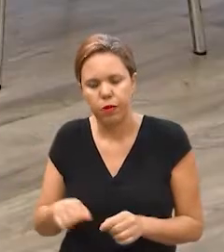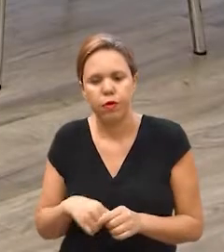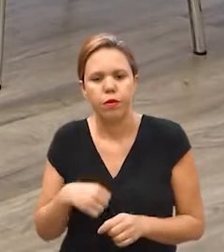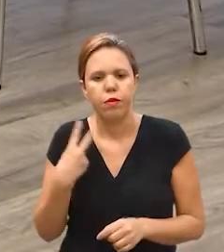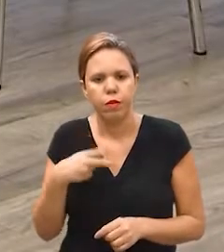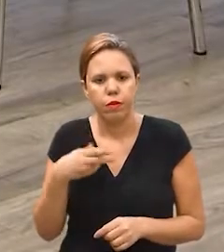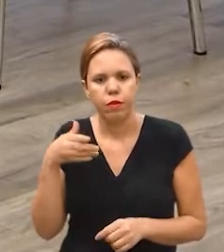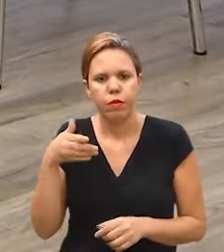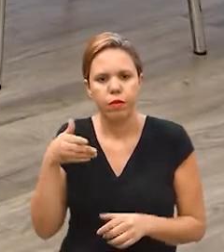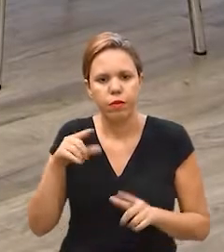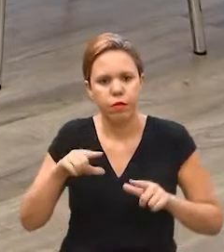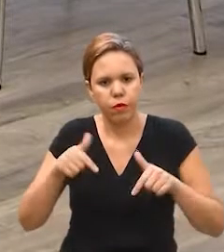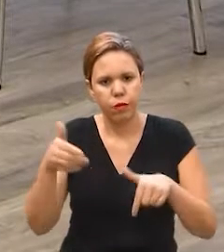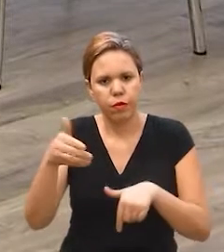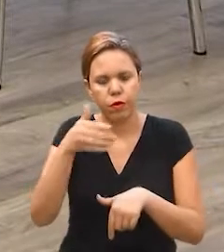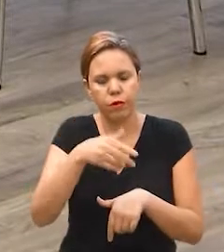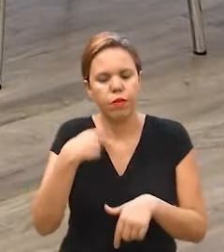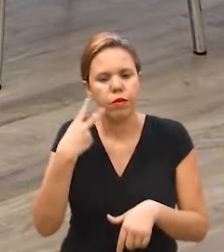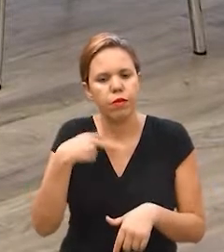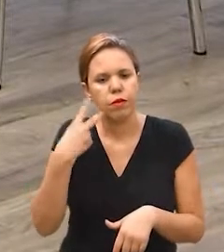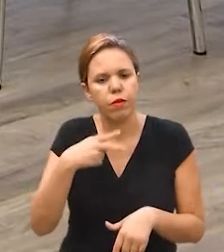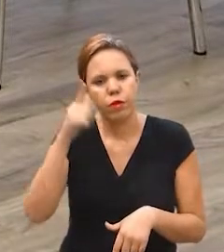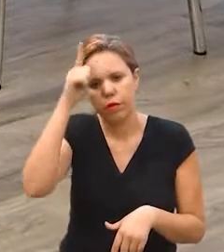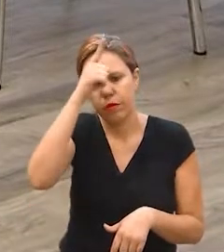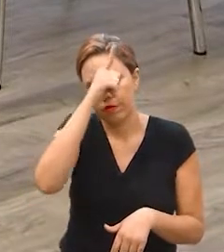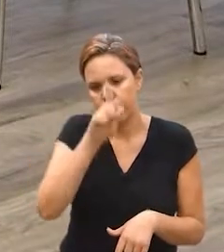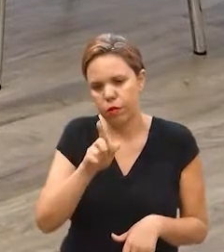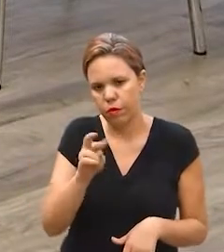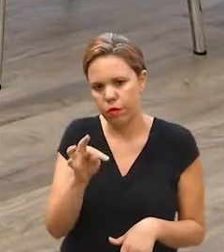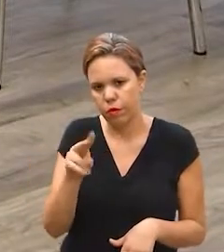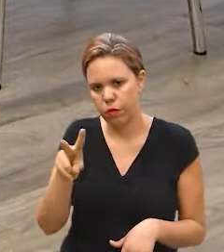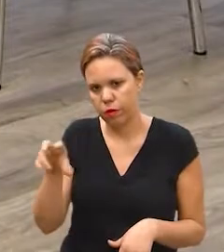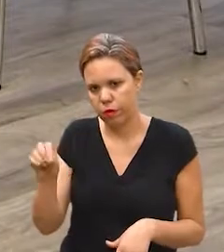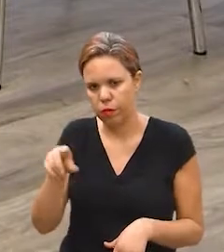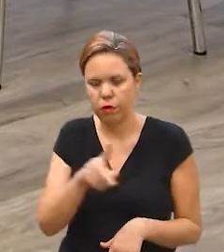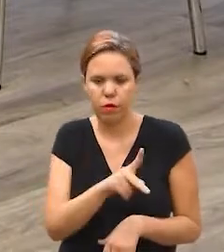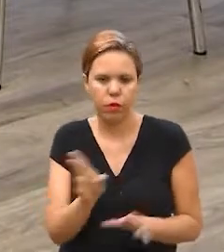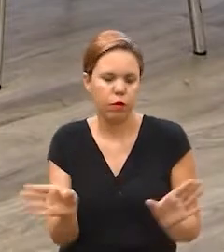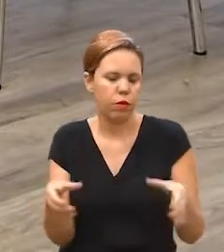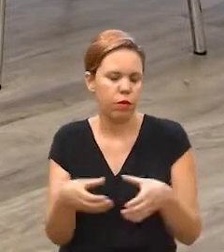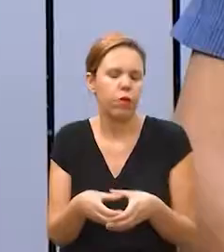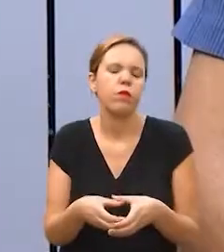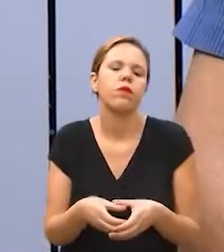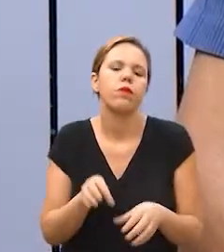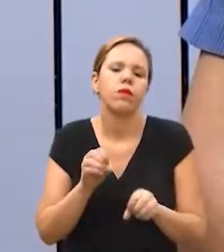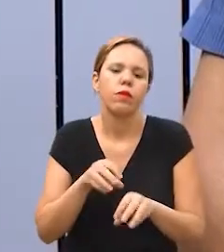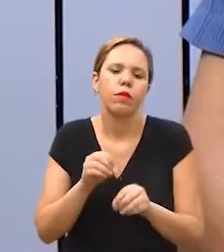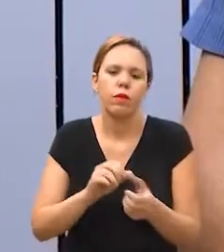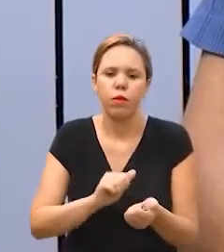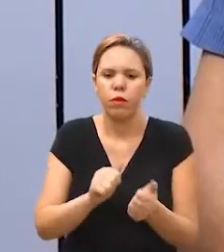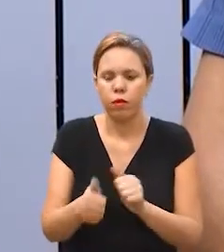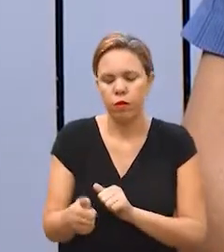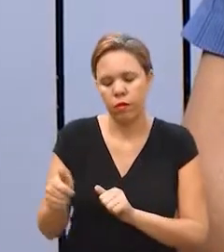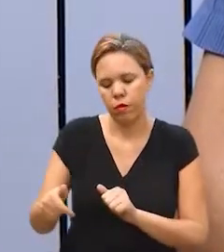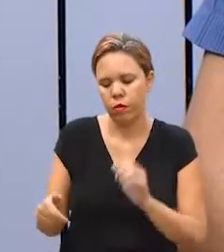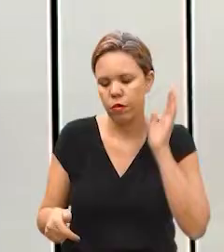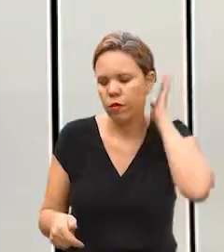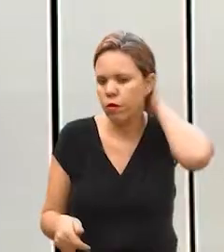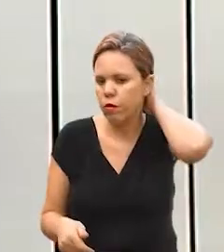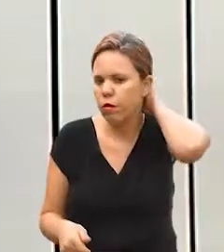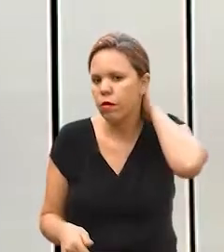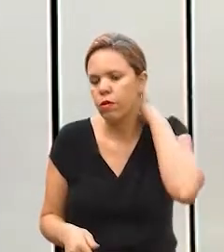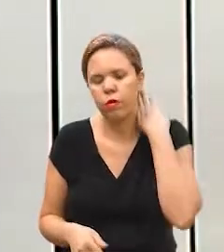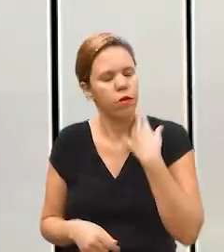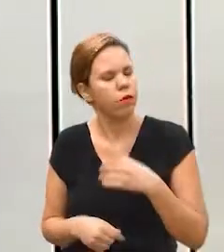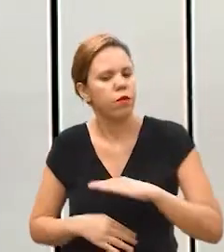nessa área, o vereador também Gustavo Peta, que também é presidente da Comissão, de Educação e Esporte aqui da Câmara,